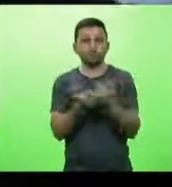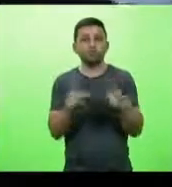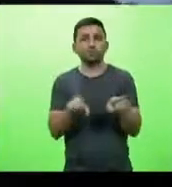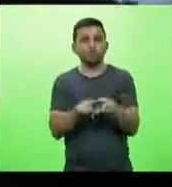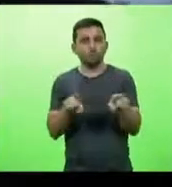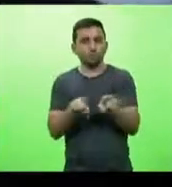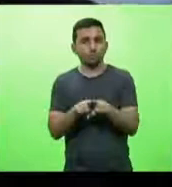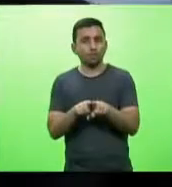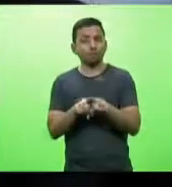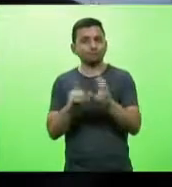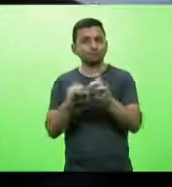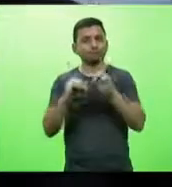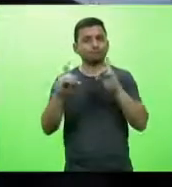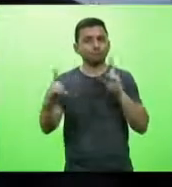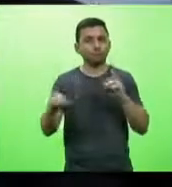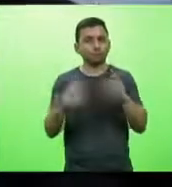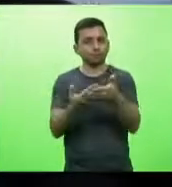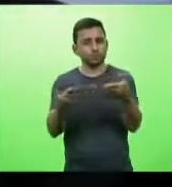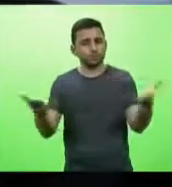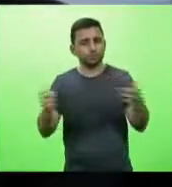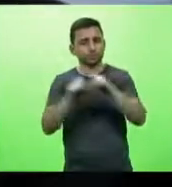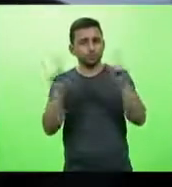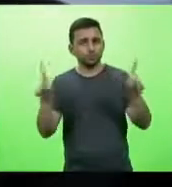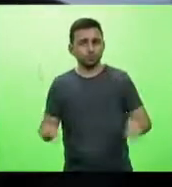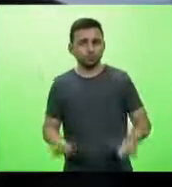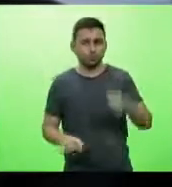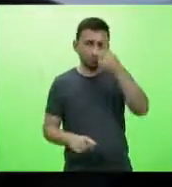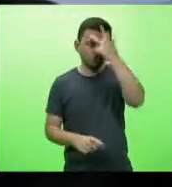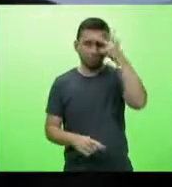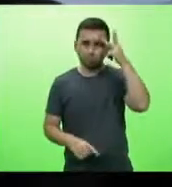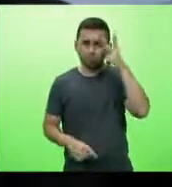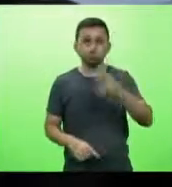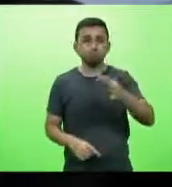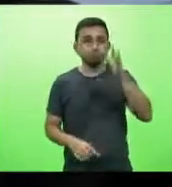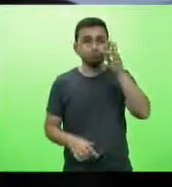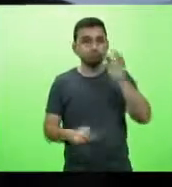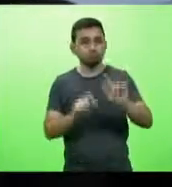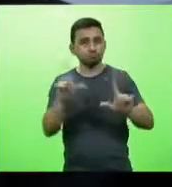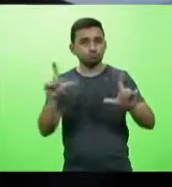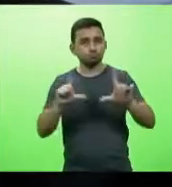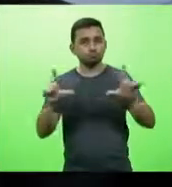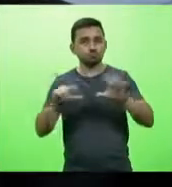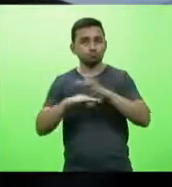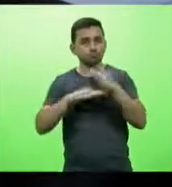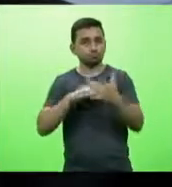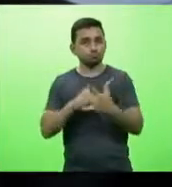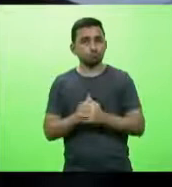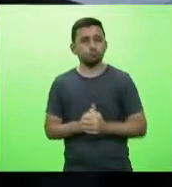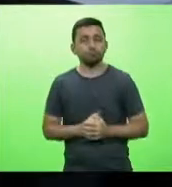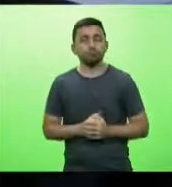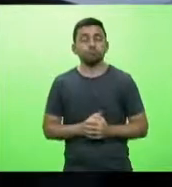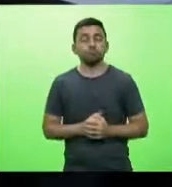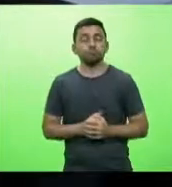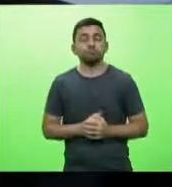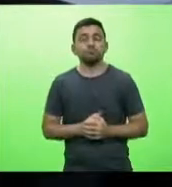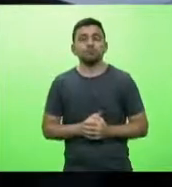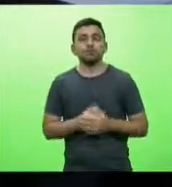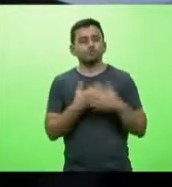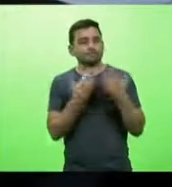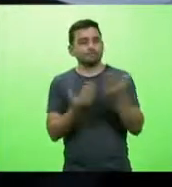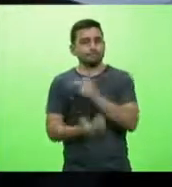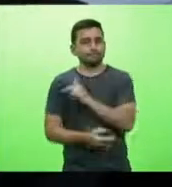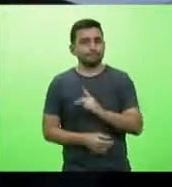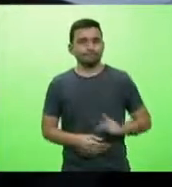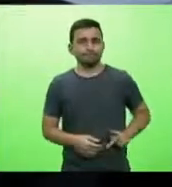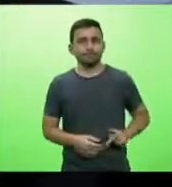em home office, aos servidores da casa e quem nos assiste nos canais respectivos. Senhor presidente, nós temos aqui,